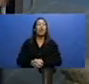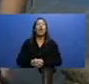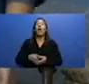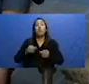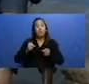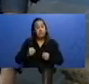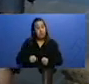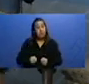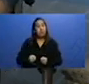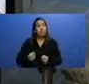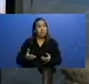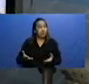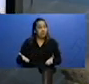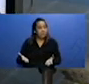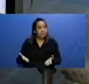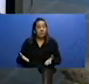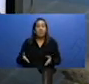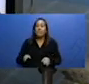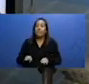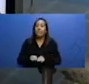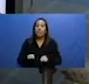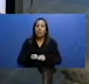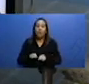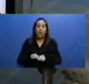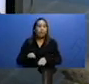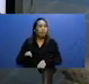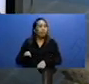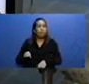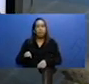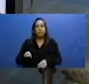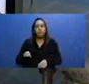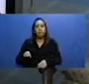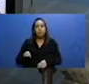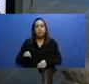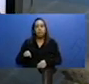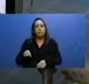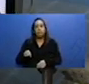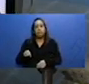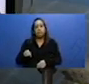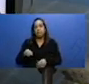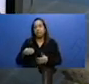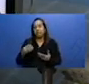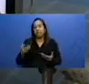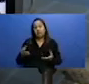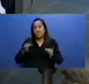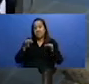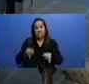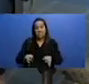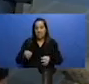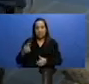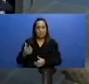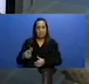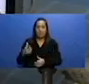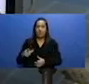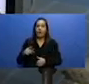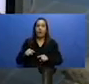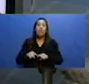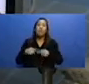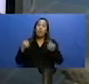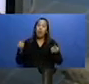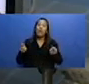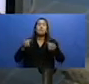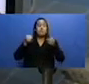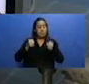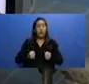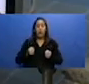pode acontecer e também pode não acontecer. Não é uma coisa certa, né? Não é uma certeza. Mas